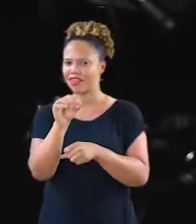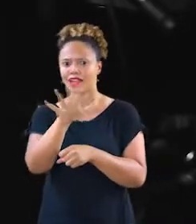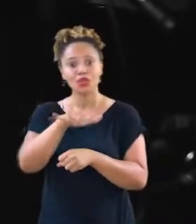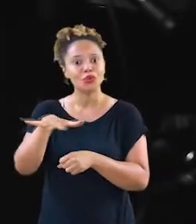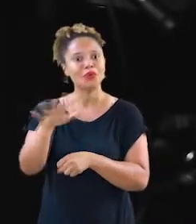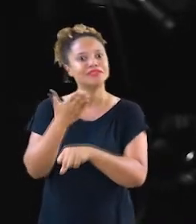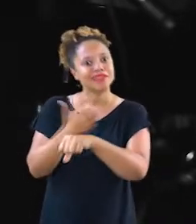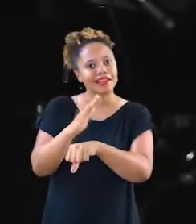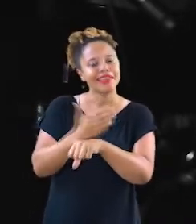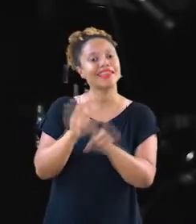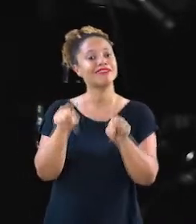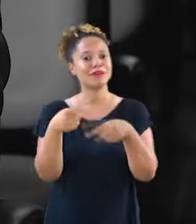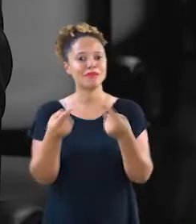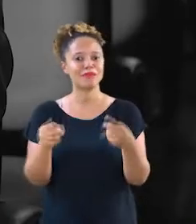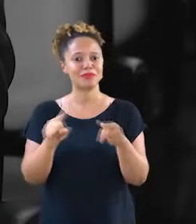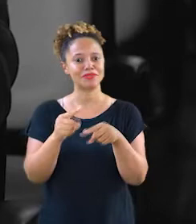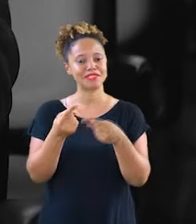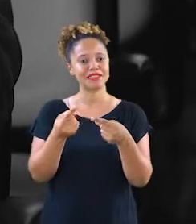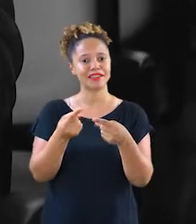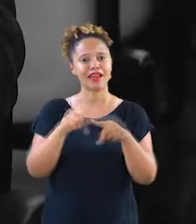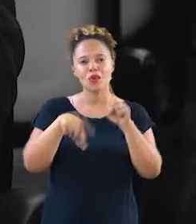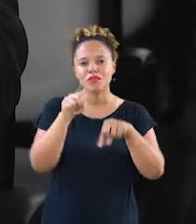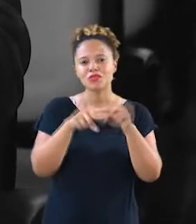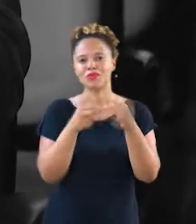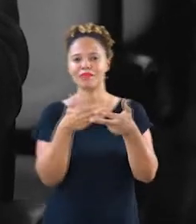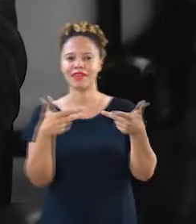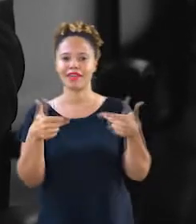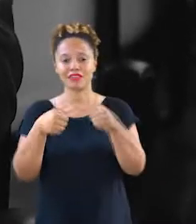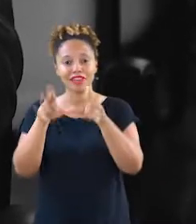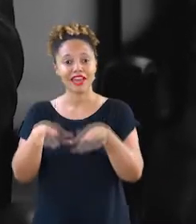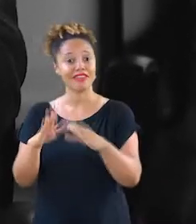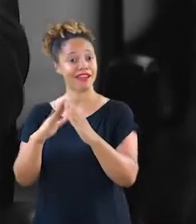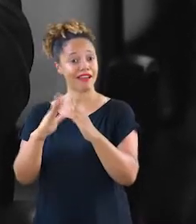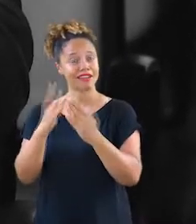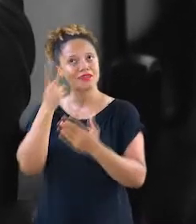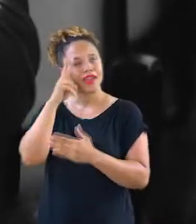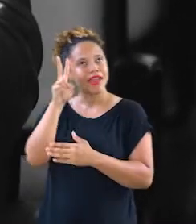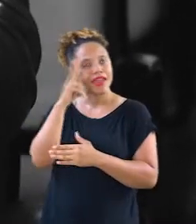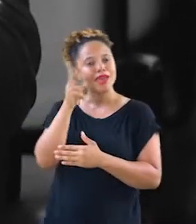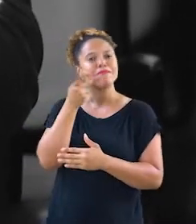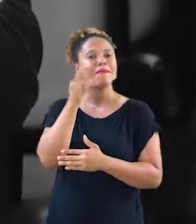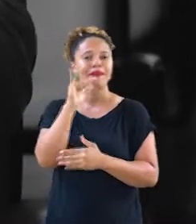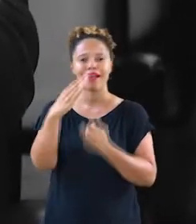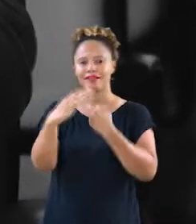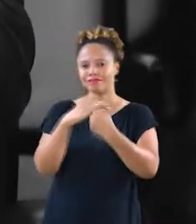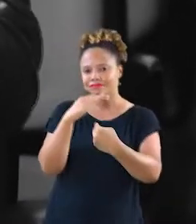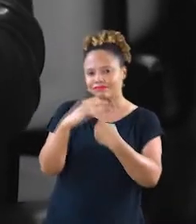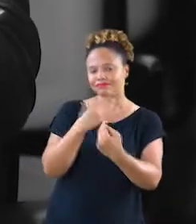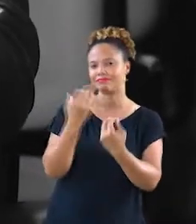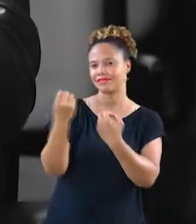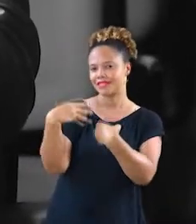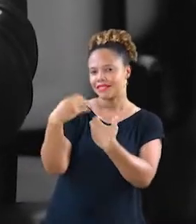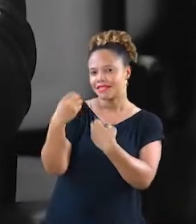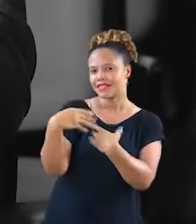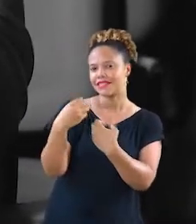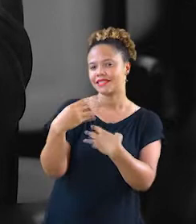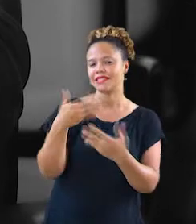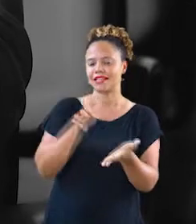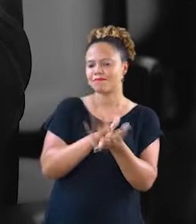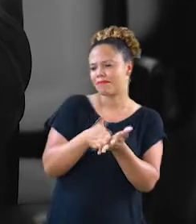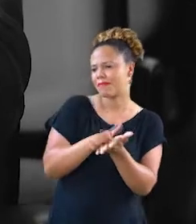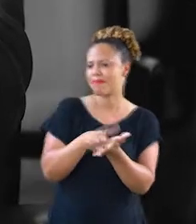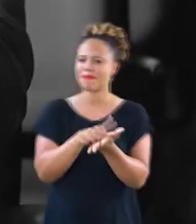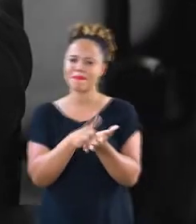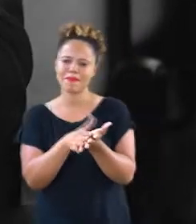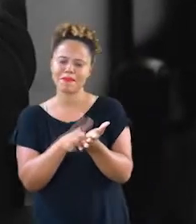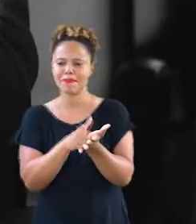tocava e os instrumentos ficavam em casa. Aí eu tenho uma lembrança assim do meu pai me ensinando a tocar alguma coisa, assim, pegava o pandeiro, o repique, eu sempre tentando e eu sempre